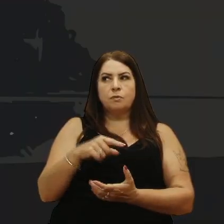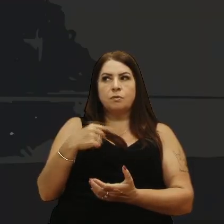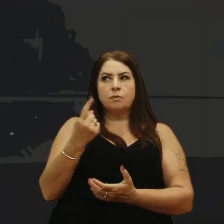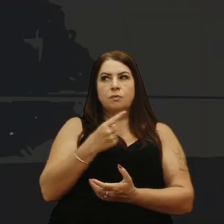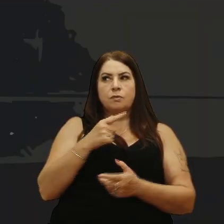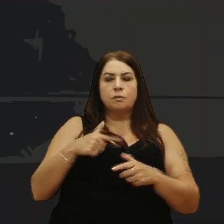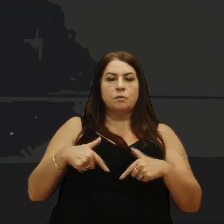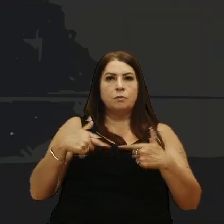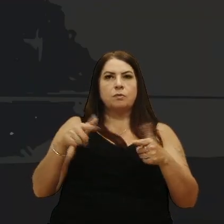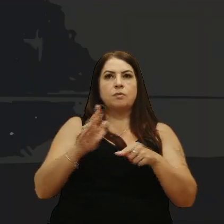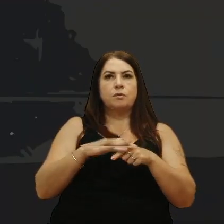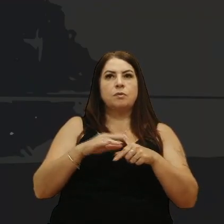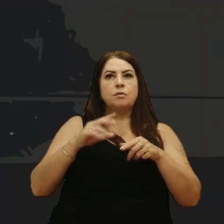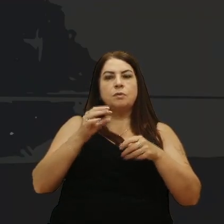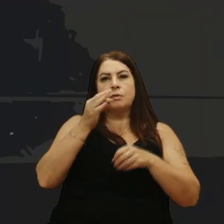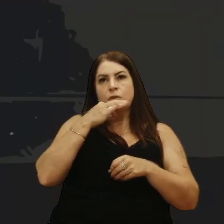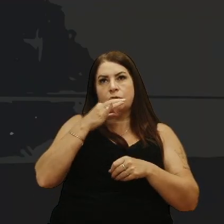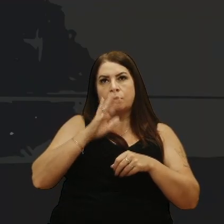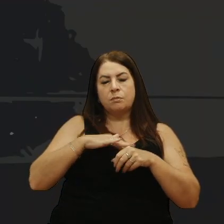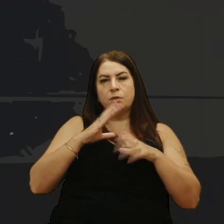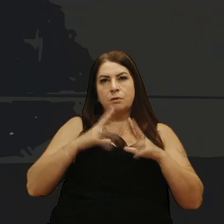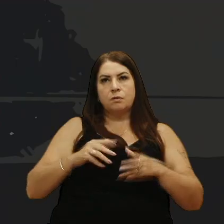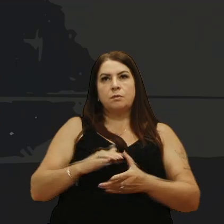ação, Caxias Mais Limpa,